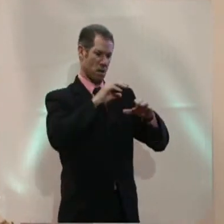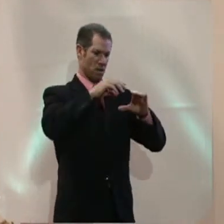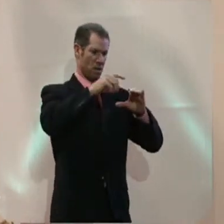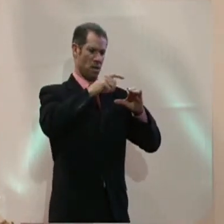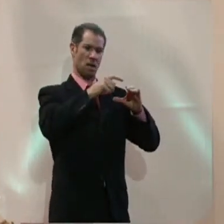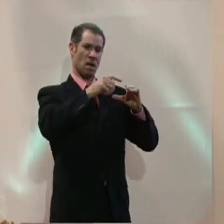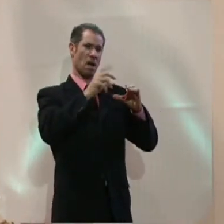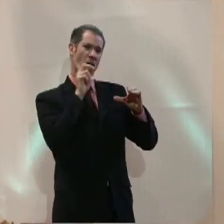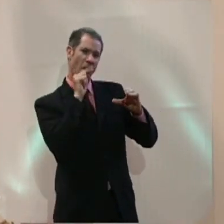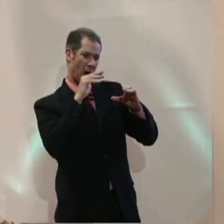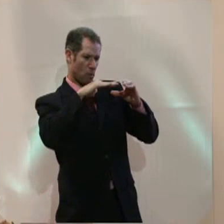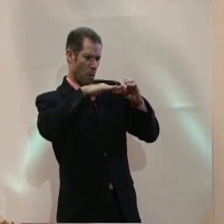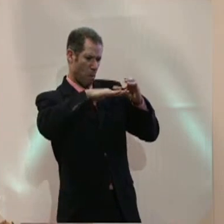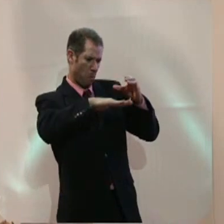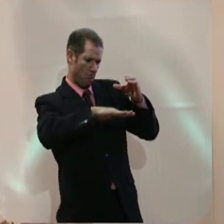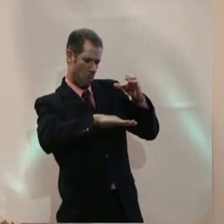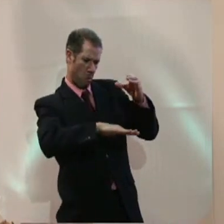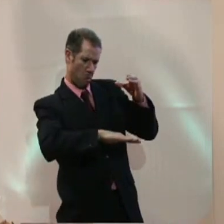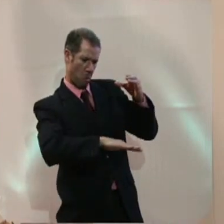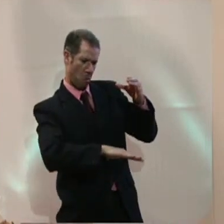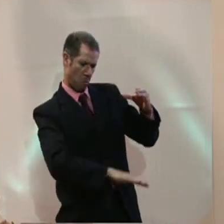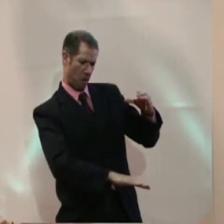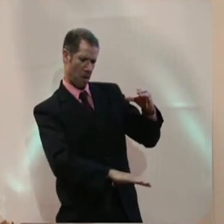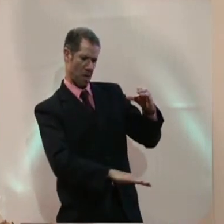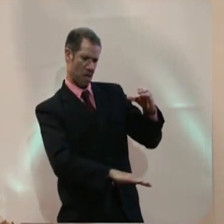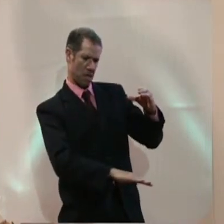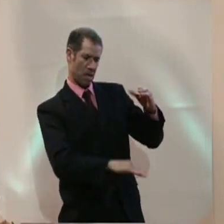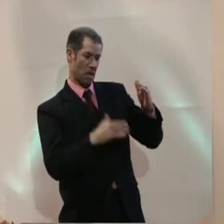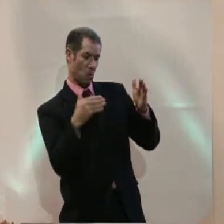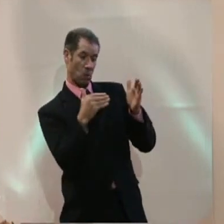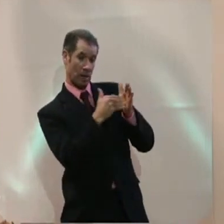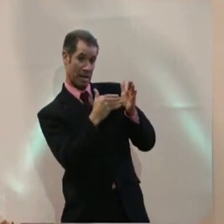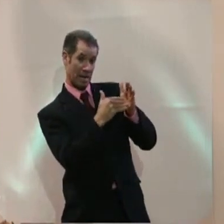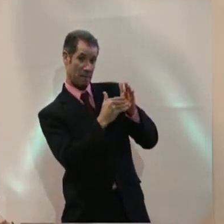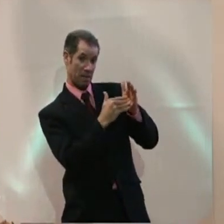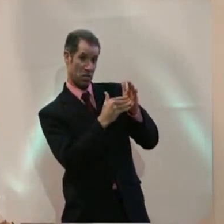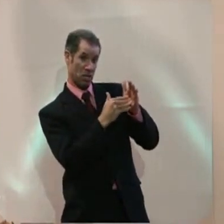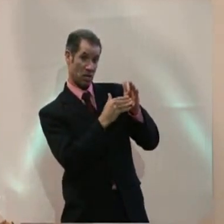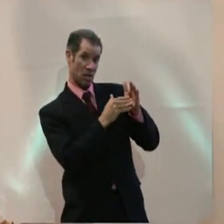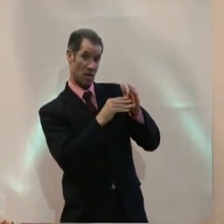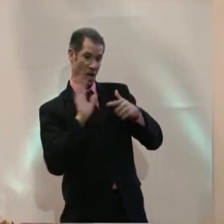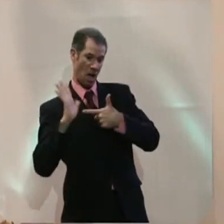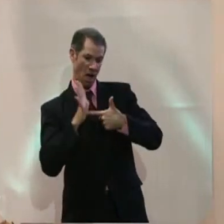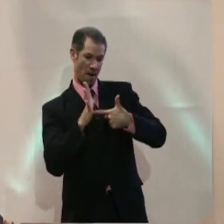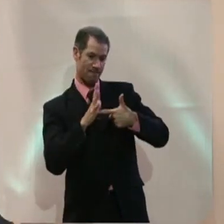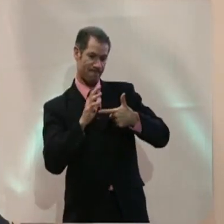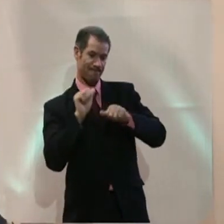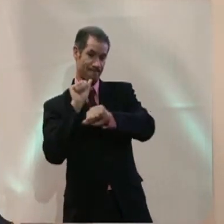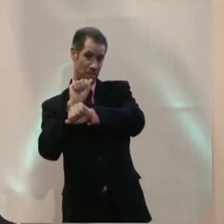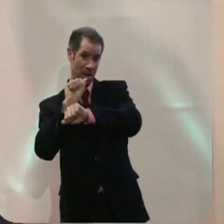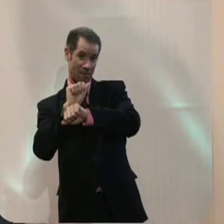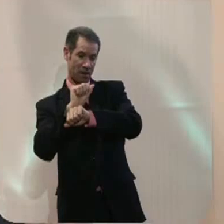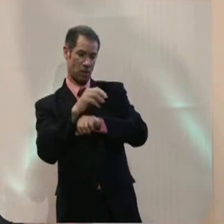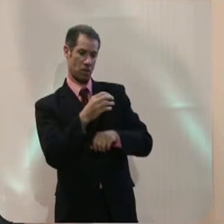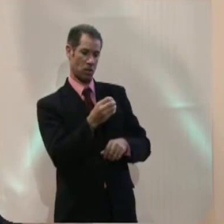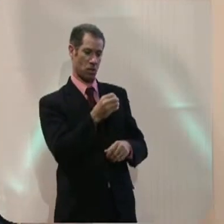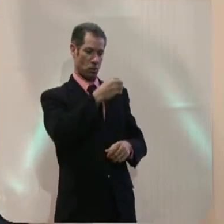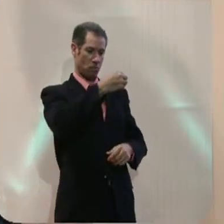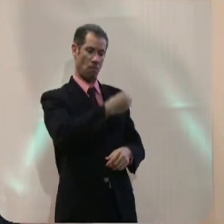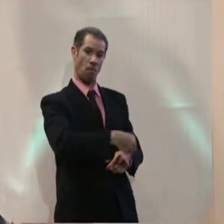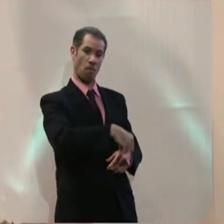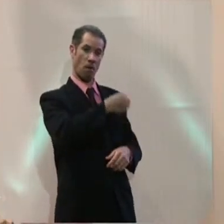aquela água. E quando baixava até um certo limite, a bomba desligava automático, porque tinha uma boia, porque não